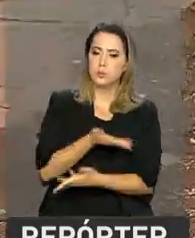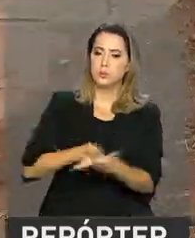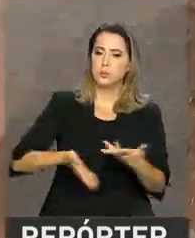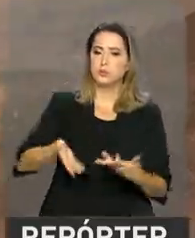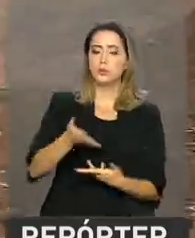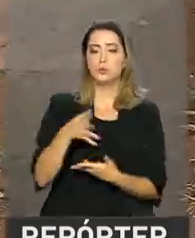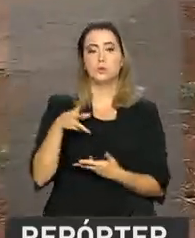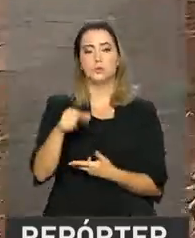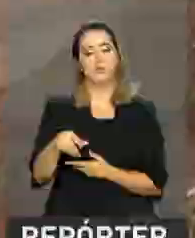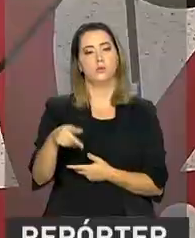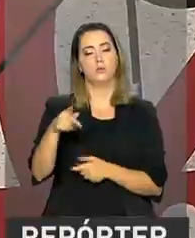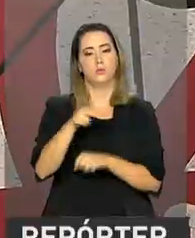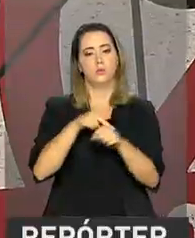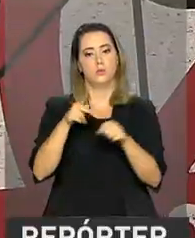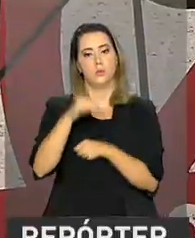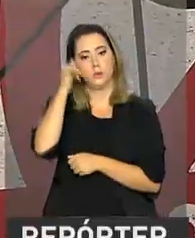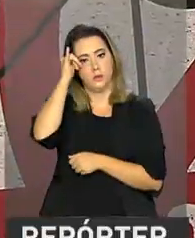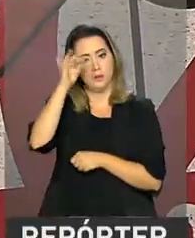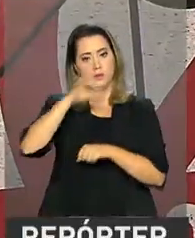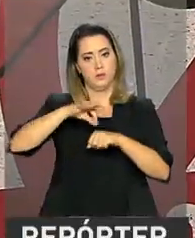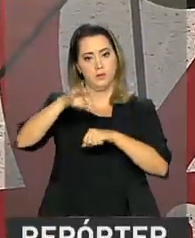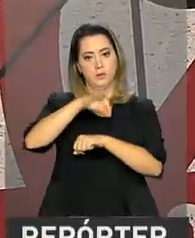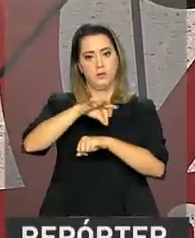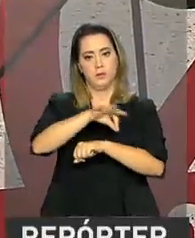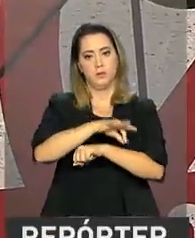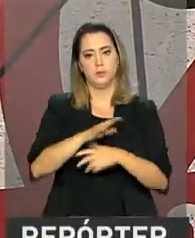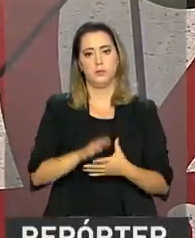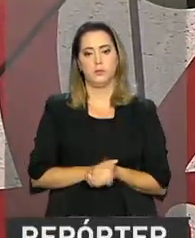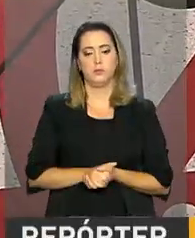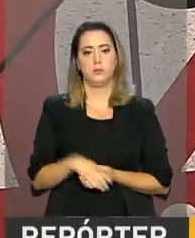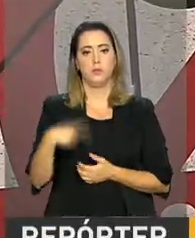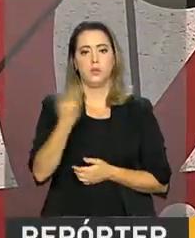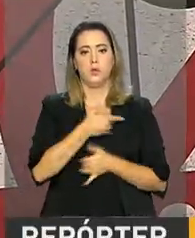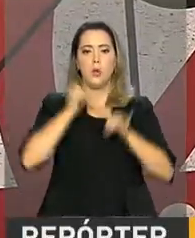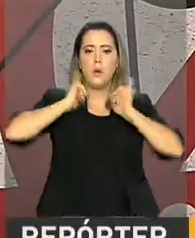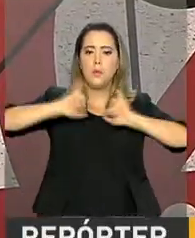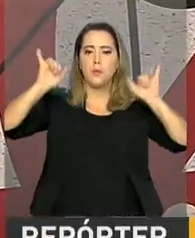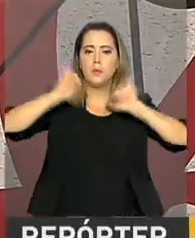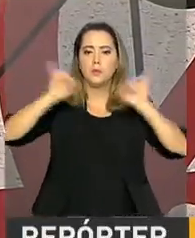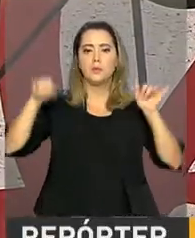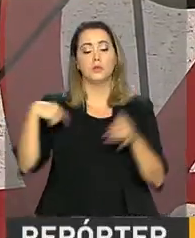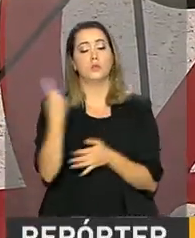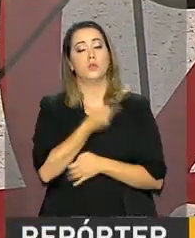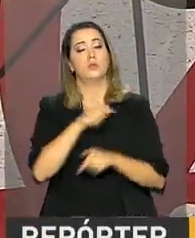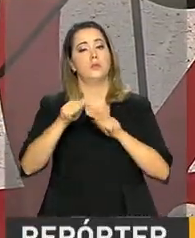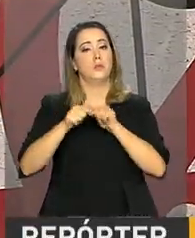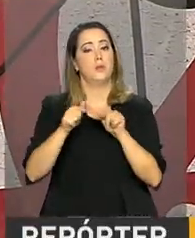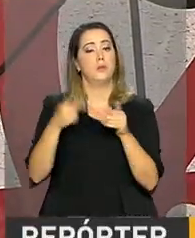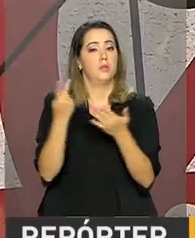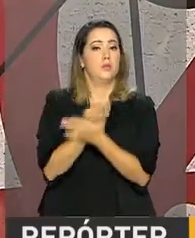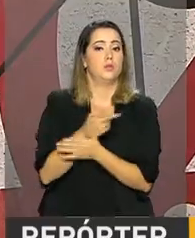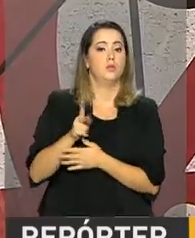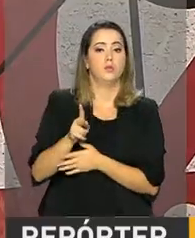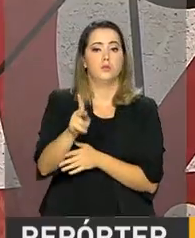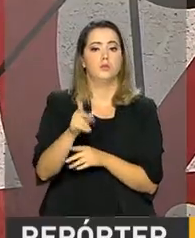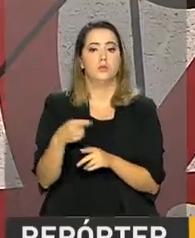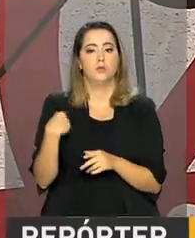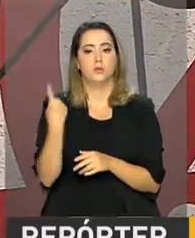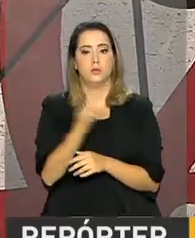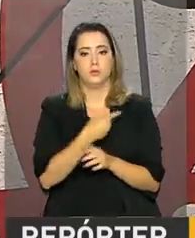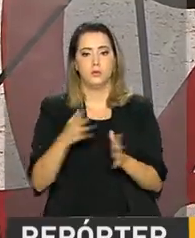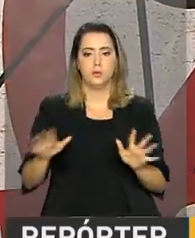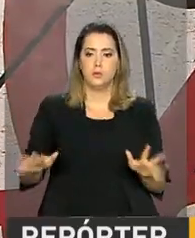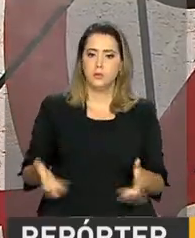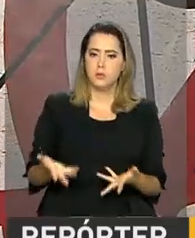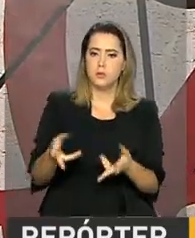para combater o mosquito. A gente tem feito essa ação para dar publicidade às nossas ações, que já são feitas periodicamente, para